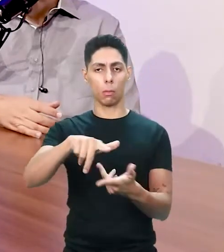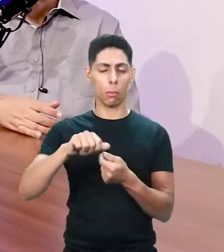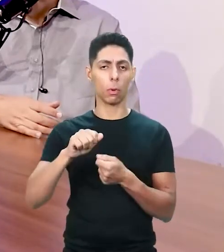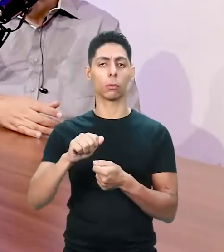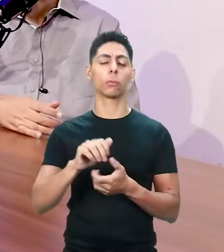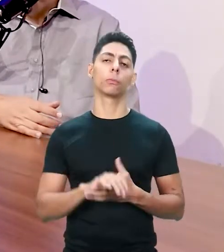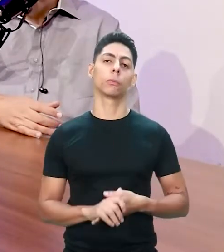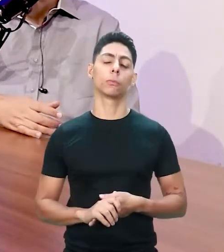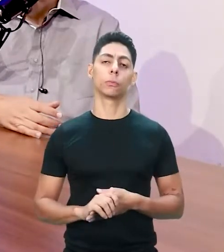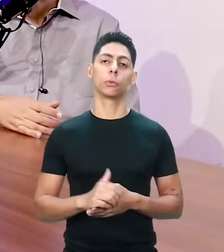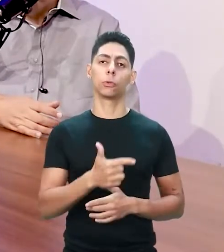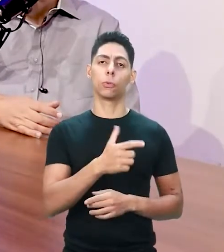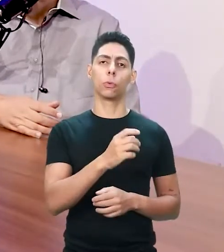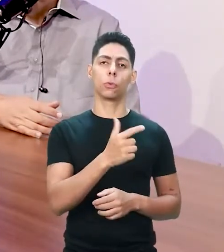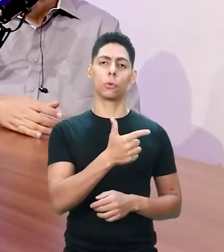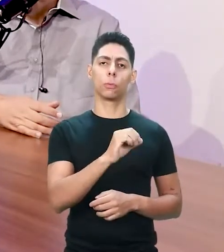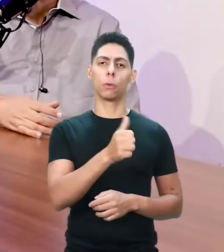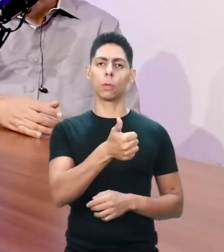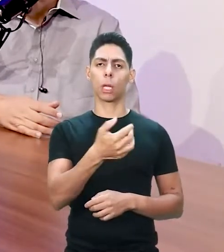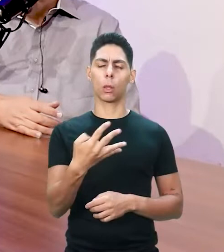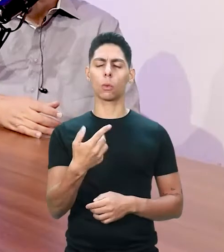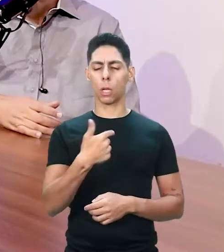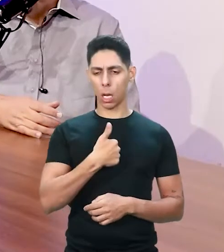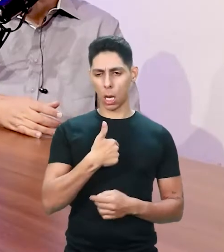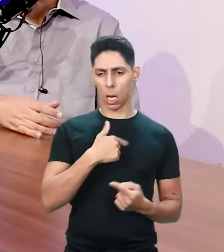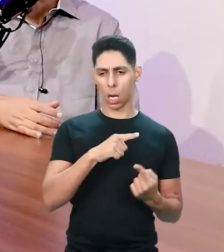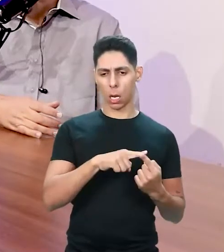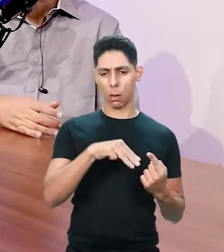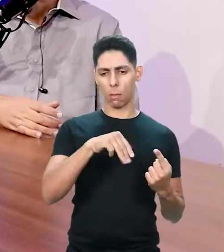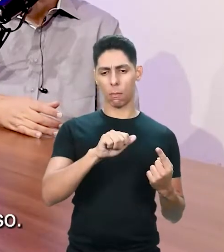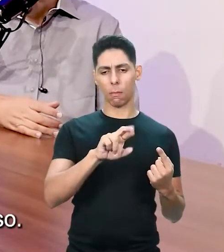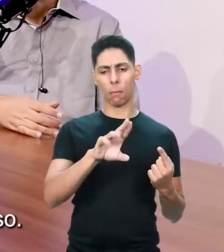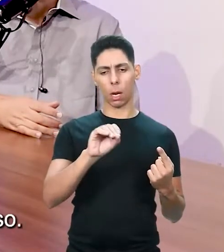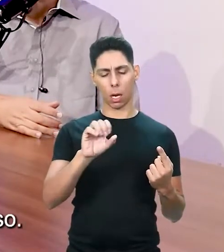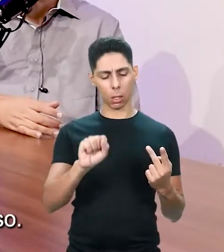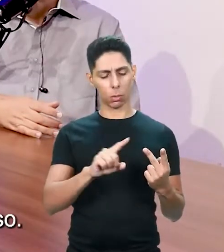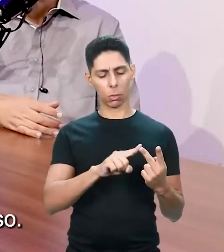Mundo 2014. Éramos eu, o